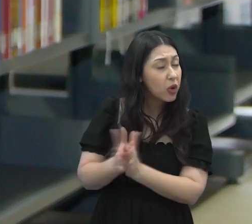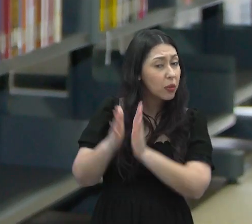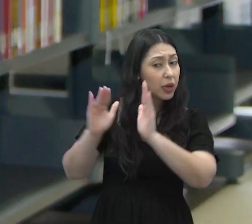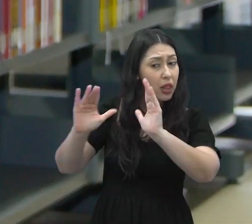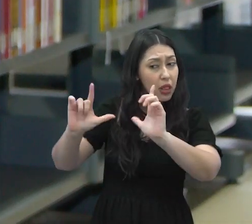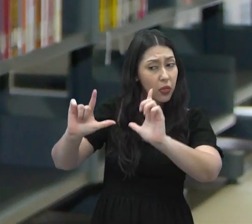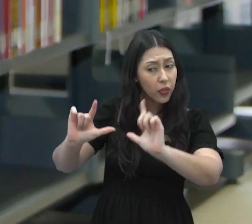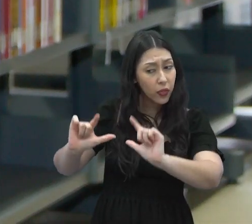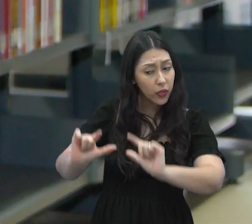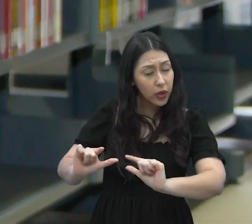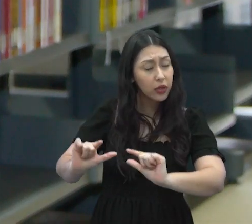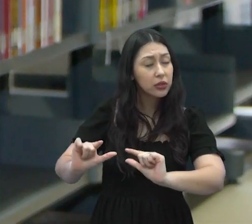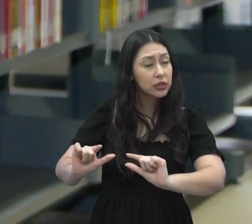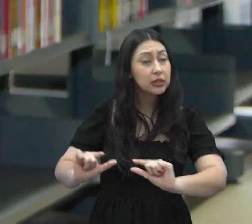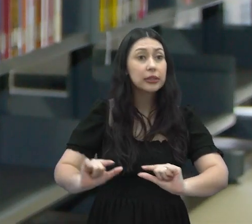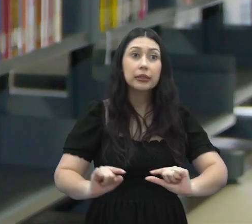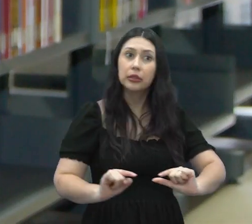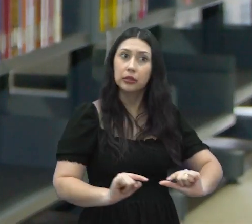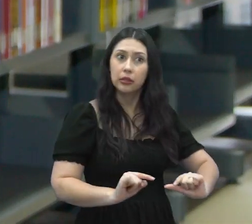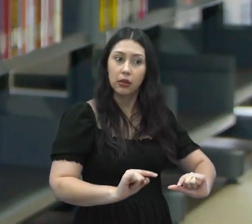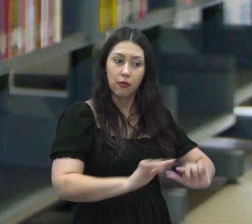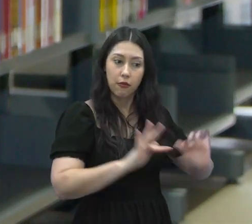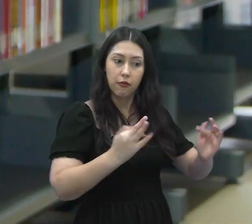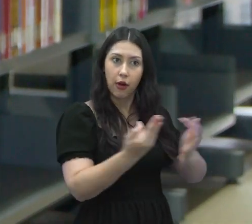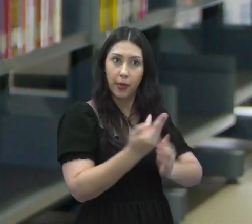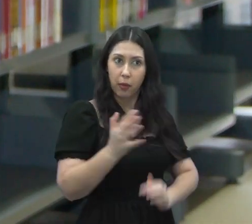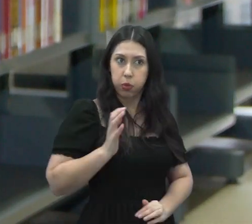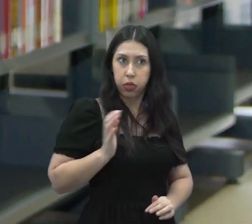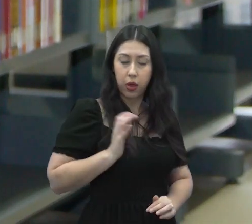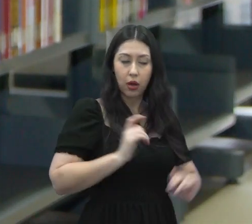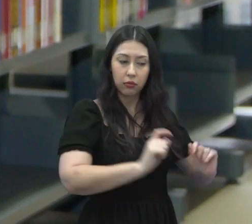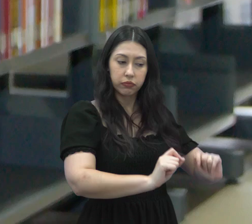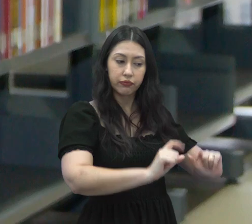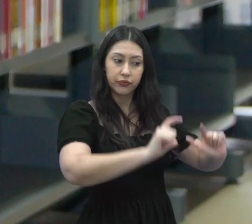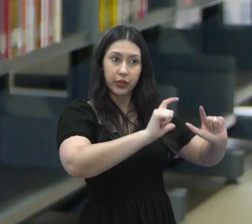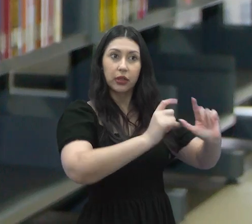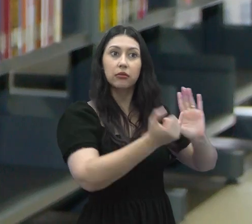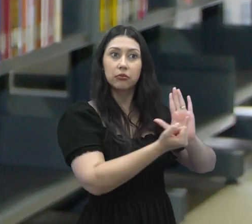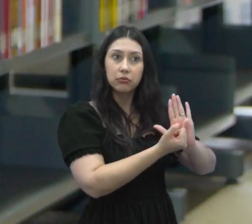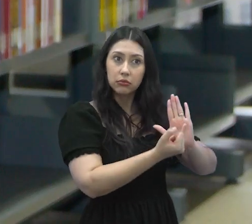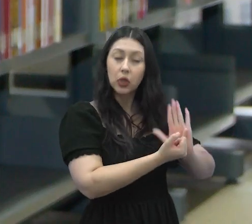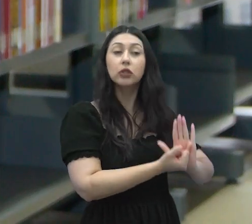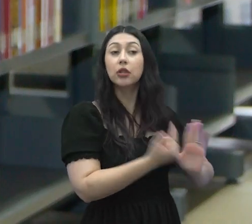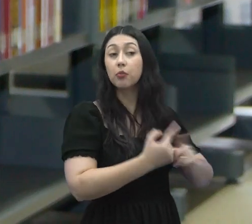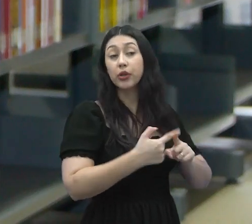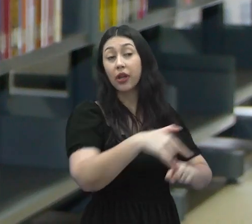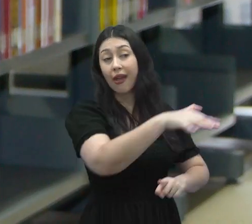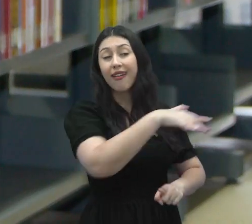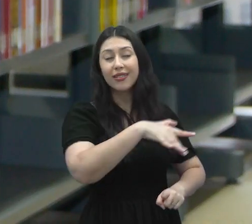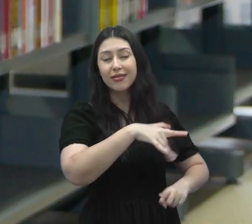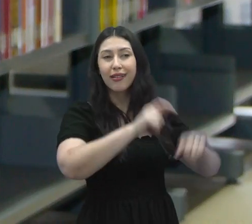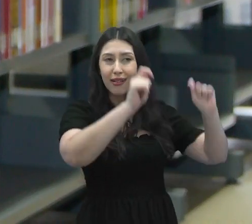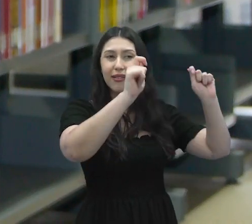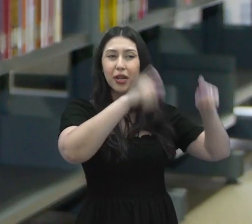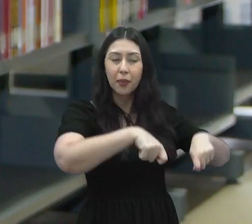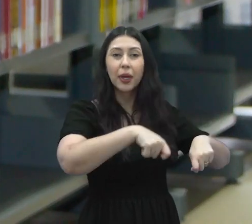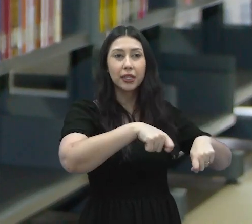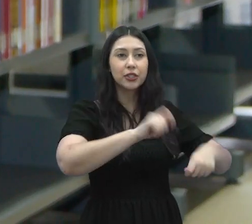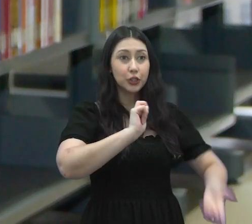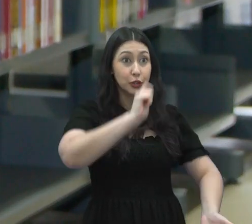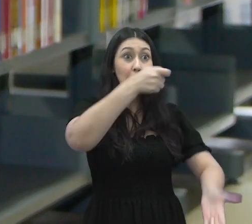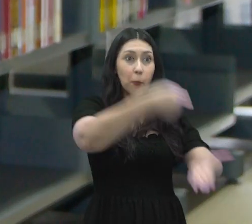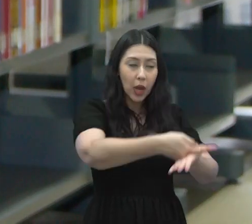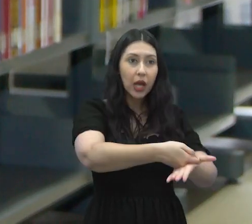nas camadas mais baixas da população e tributar lucros e dividendos, principalmente de famílias mais ricas, né, que têm condições e